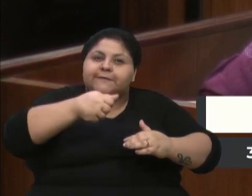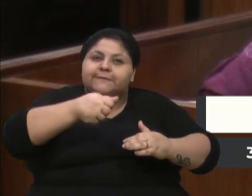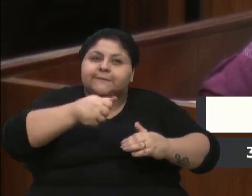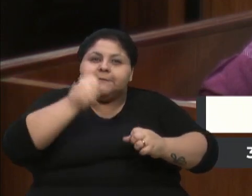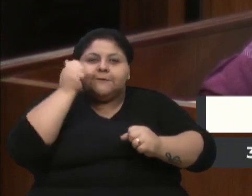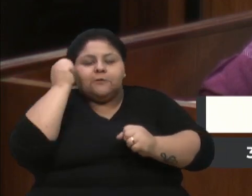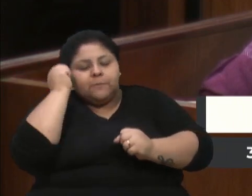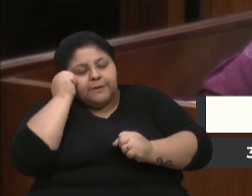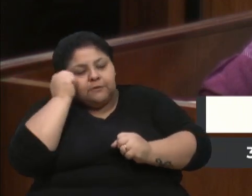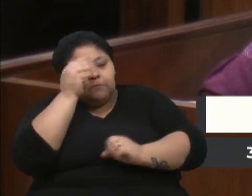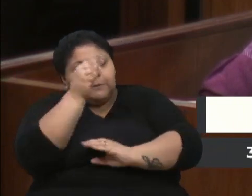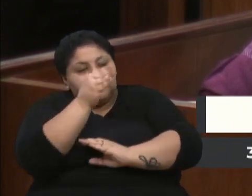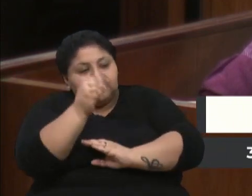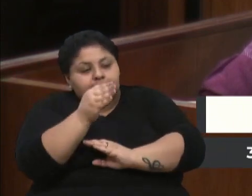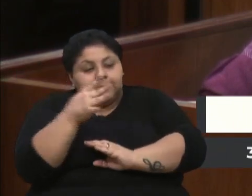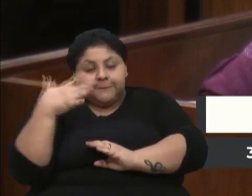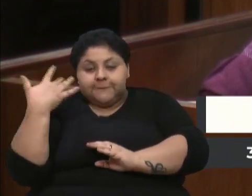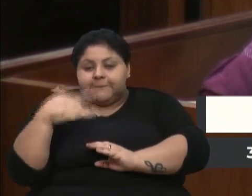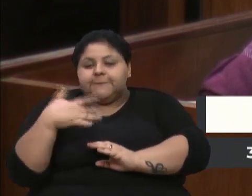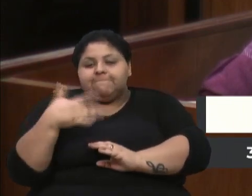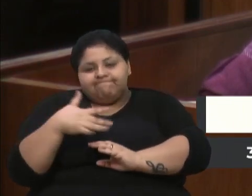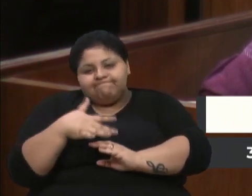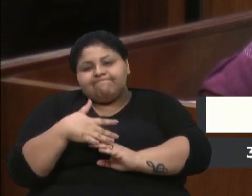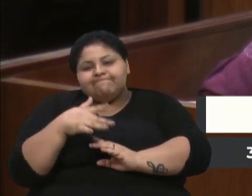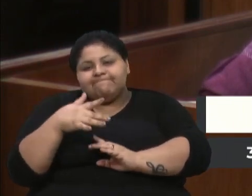Esse é o governo federal, o pai dos pobres.